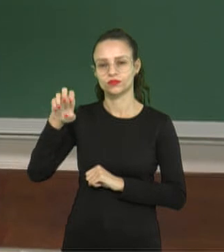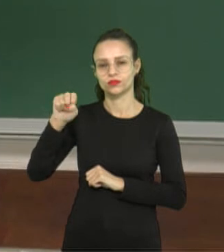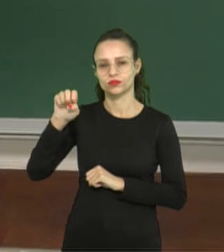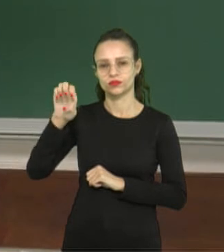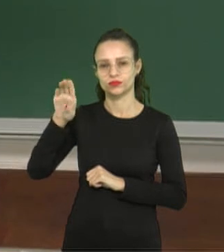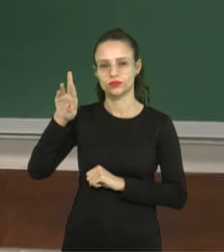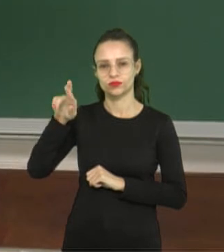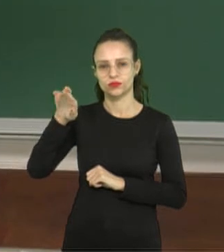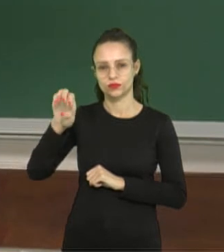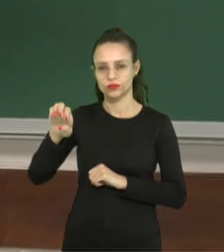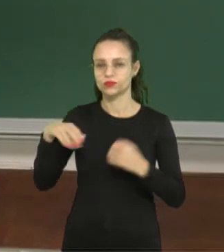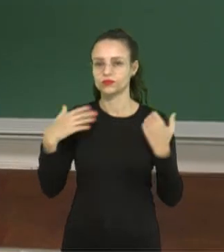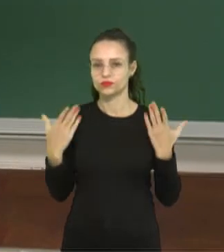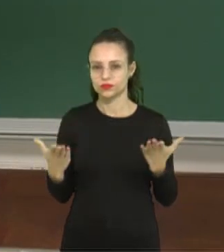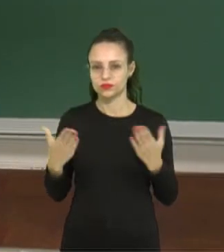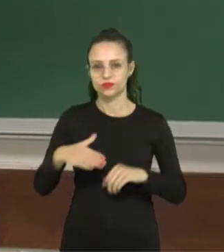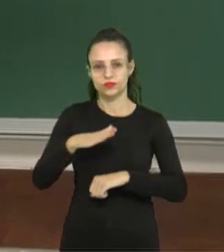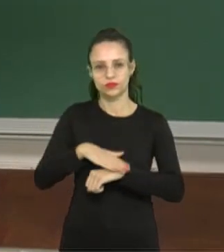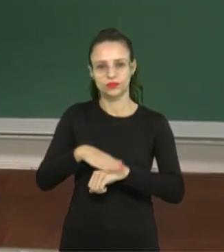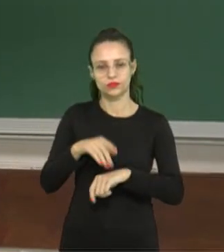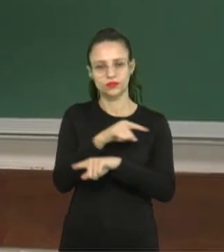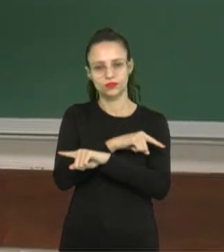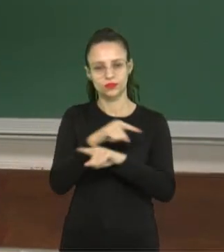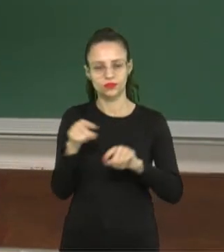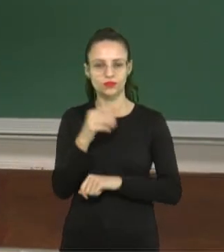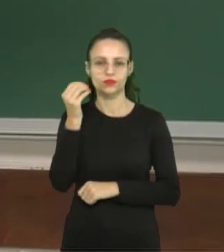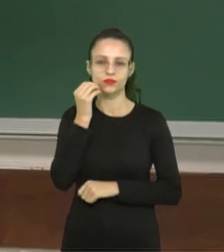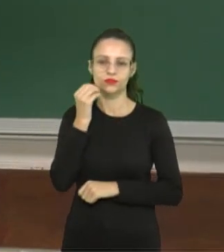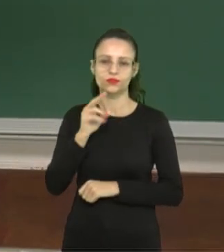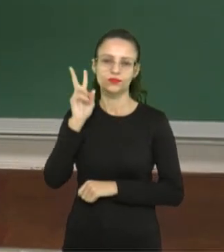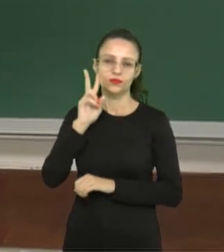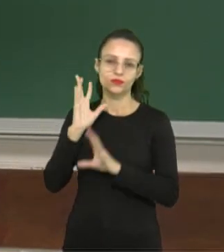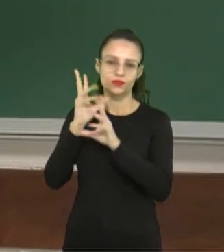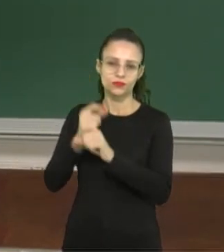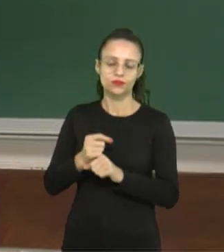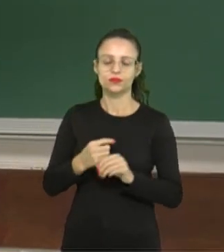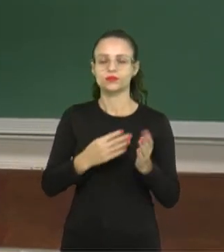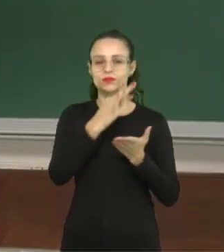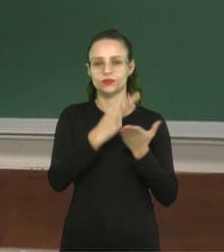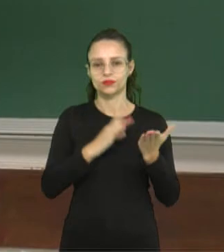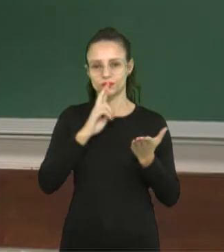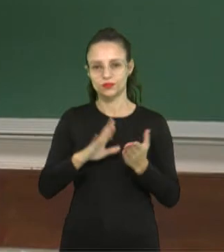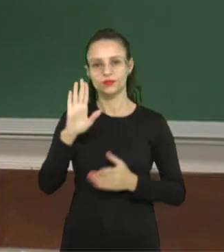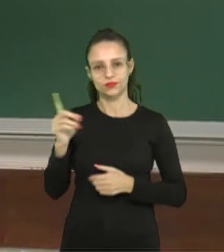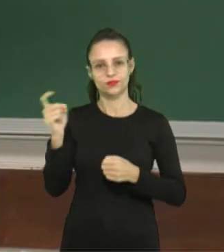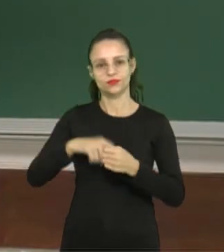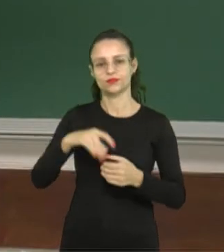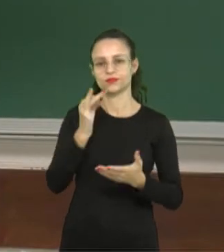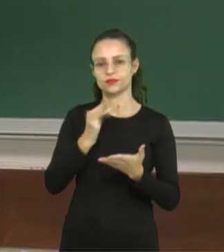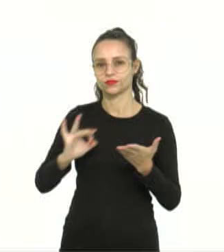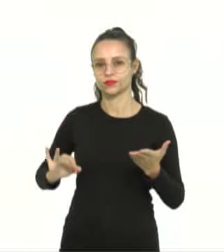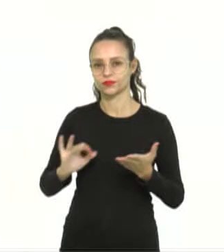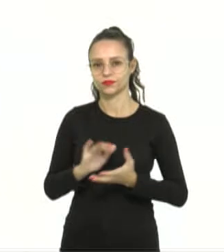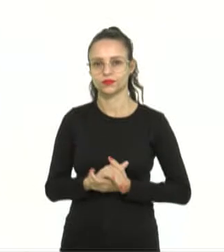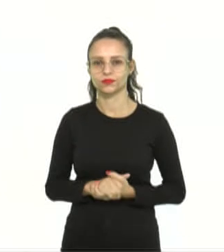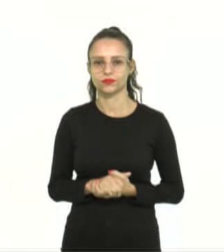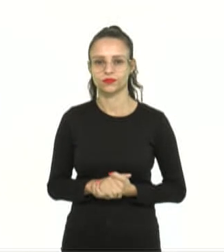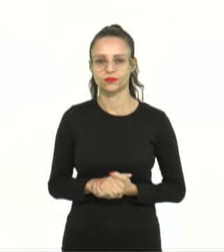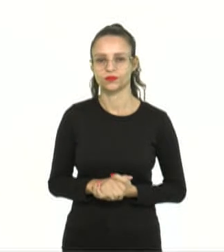pesebre, tá? Então, um instantinho aqui para você tentar relembrar o texto, responder e nós já voltamos para corrigir.